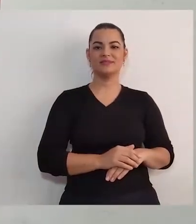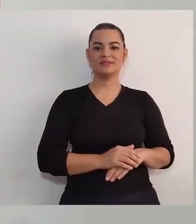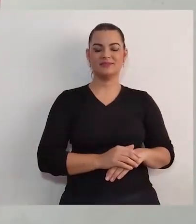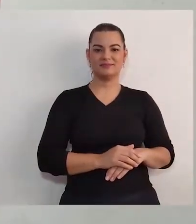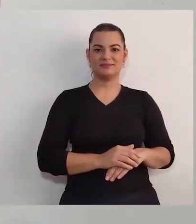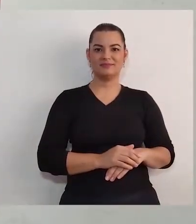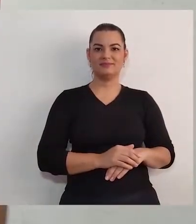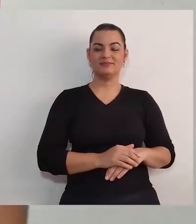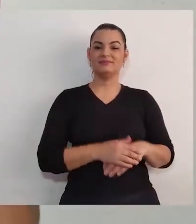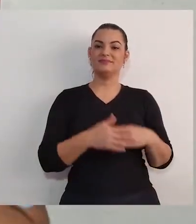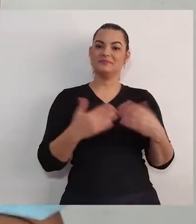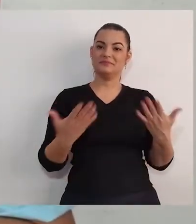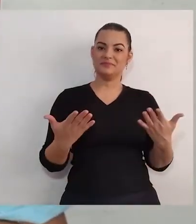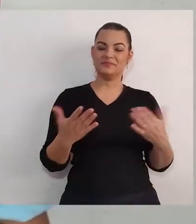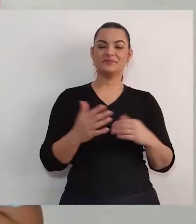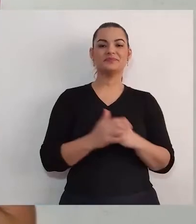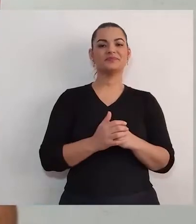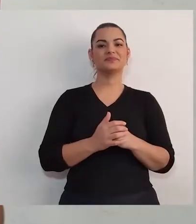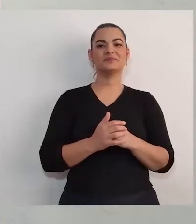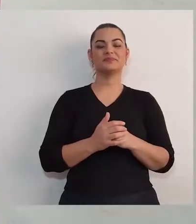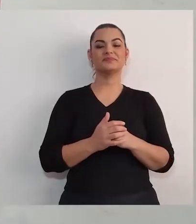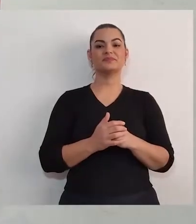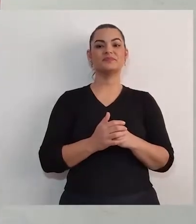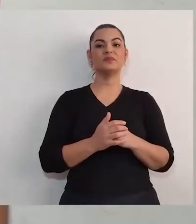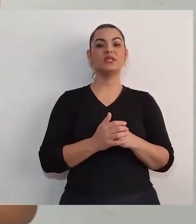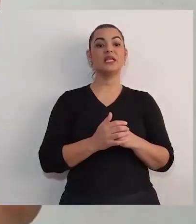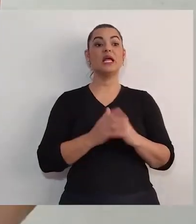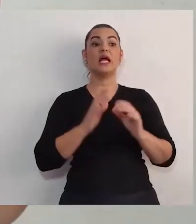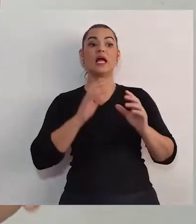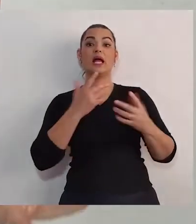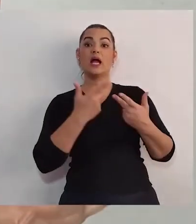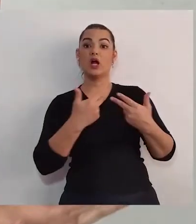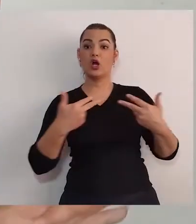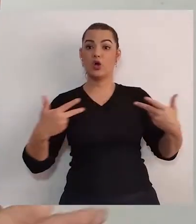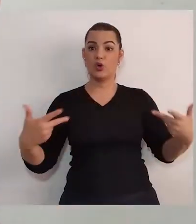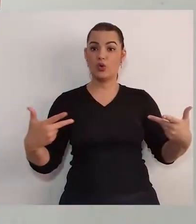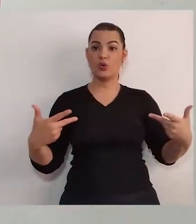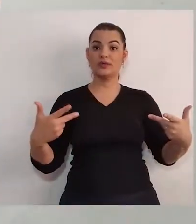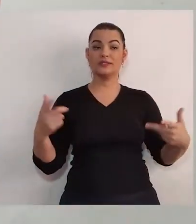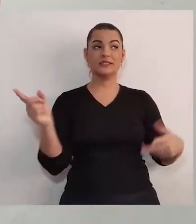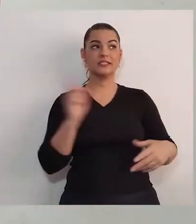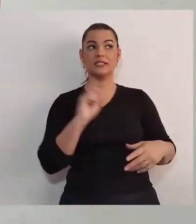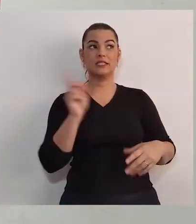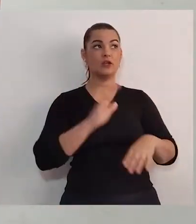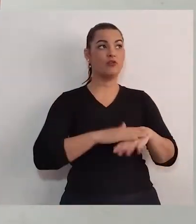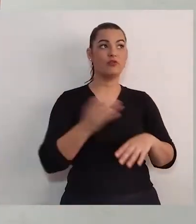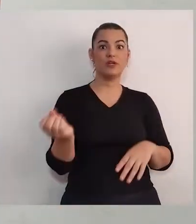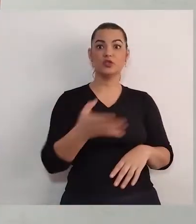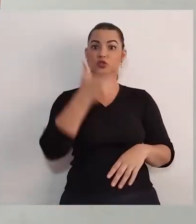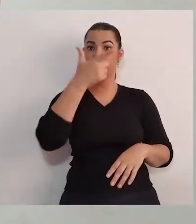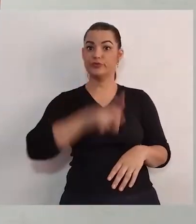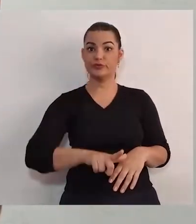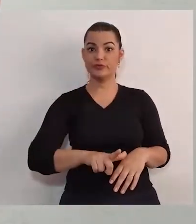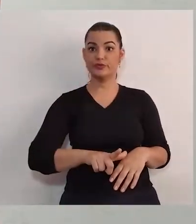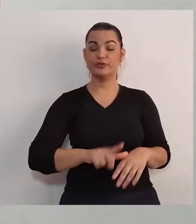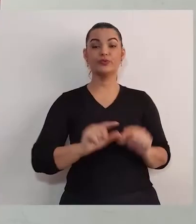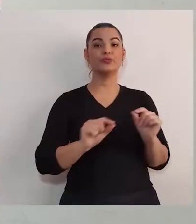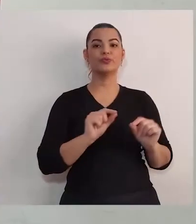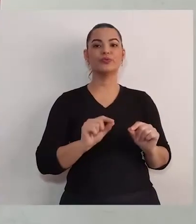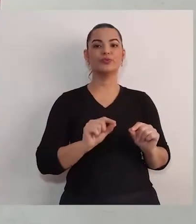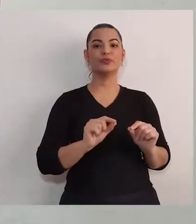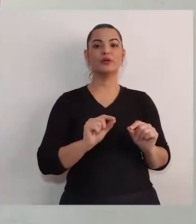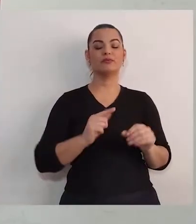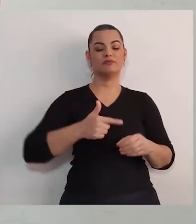ambiente. Entre os recursos não renováveis que estão espalhados aí pelos diferentes espaços, está